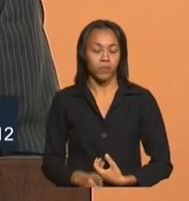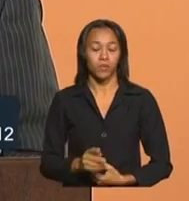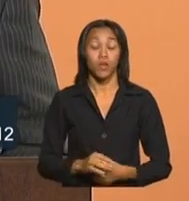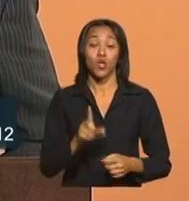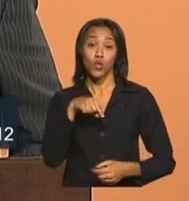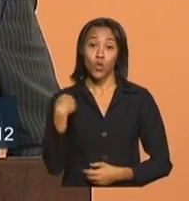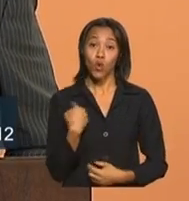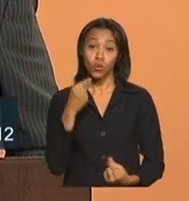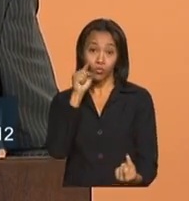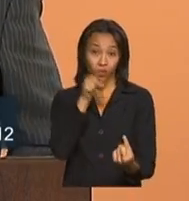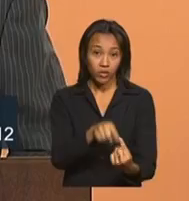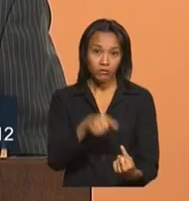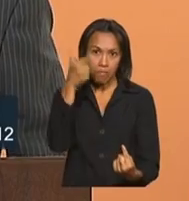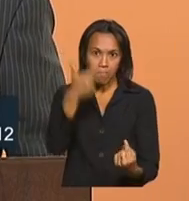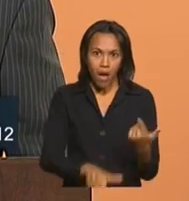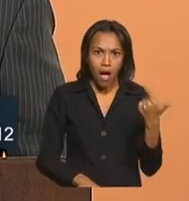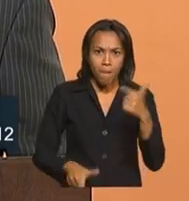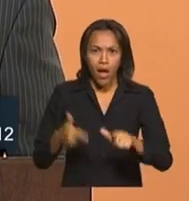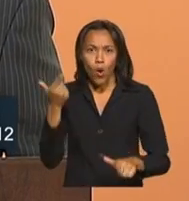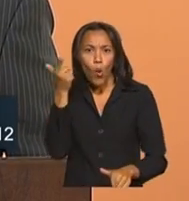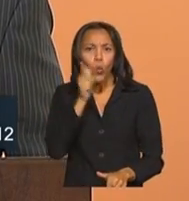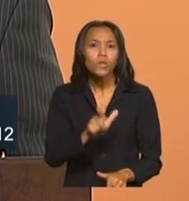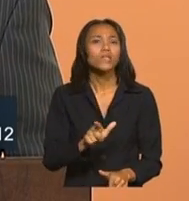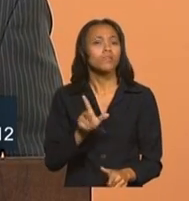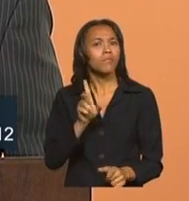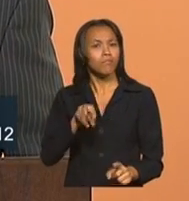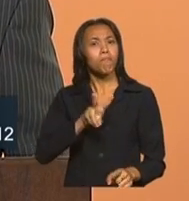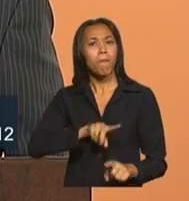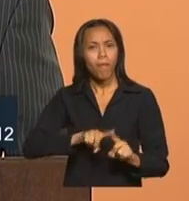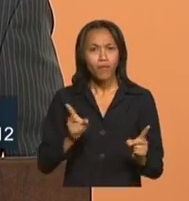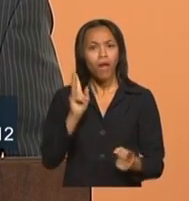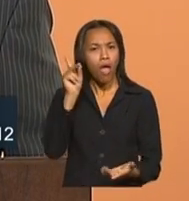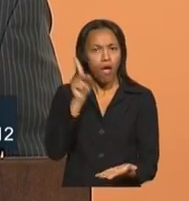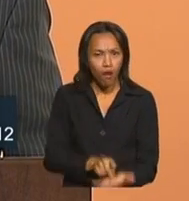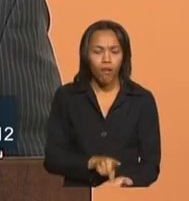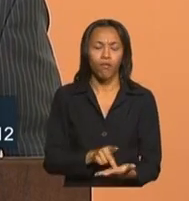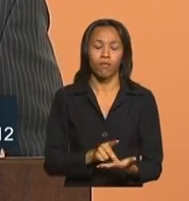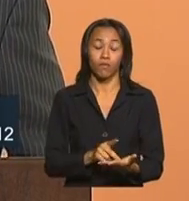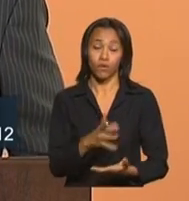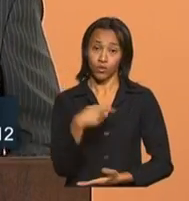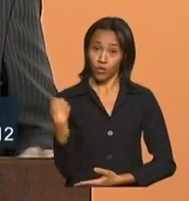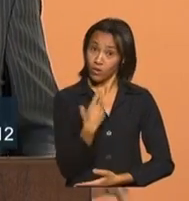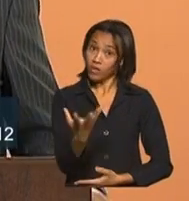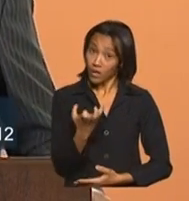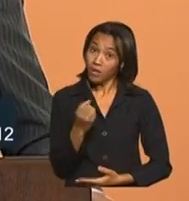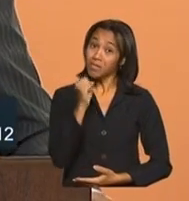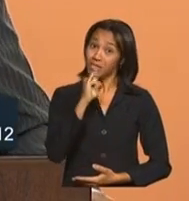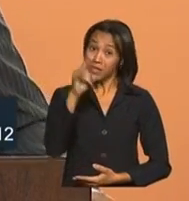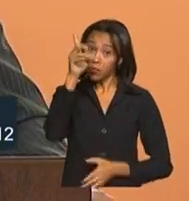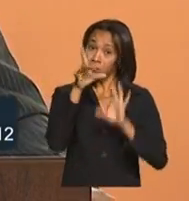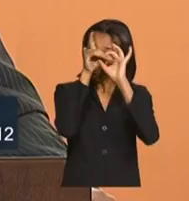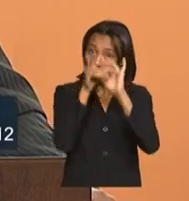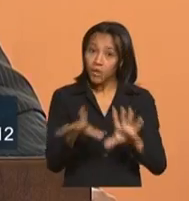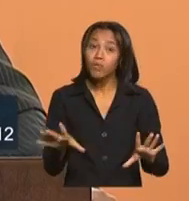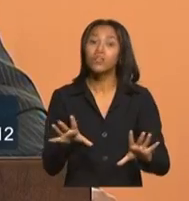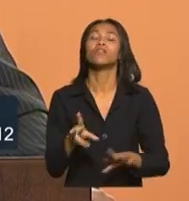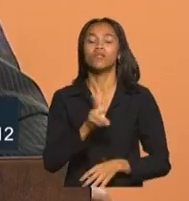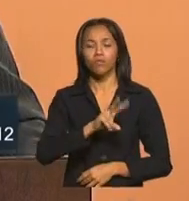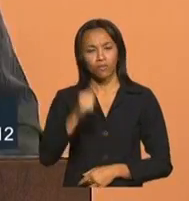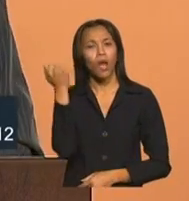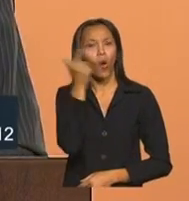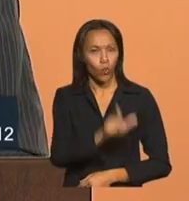Nossa meta é ambiciosa, mas é factível. Queremos, e se Deus quiser, vamos